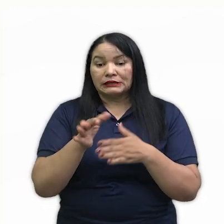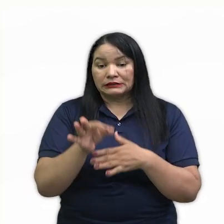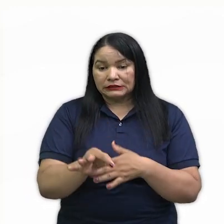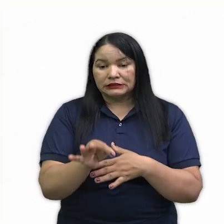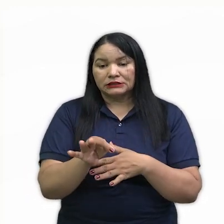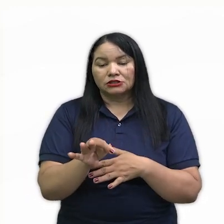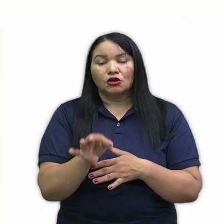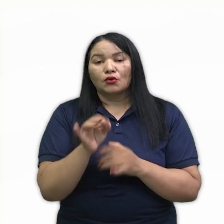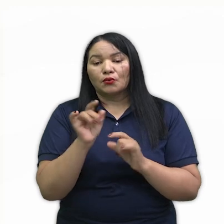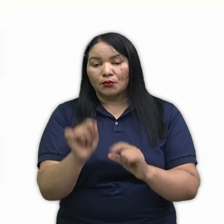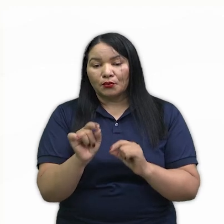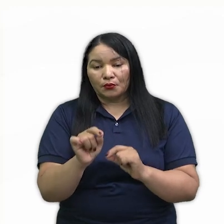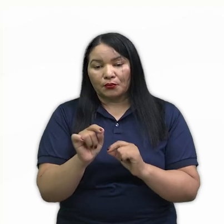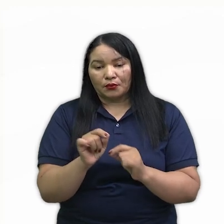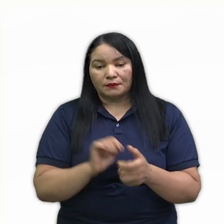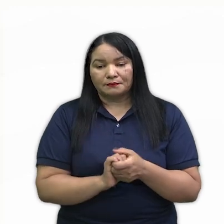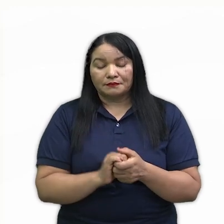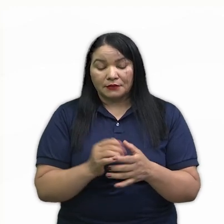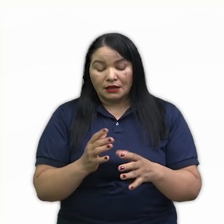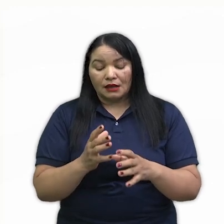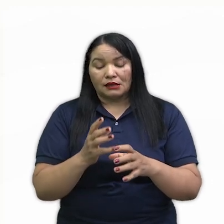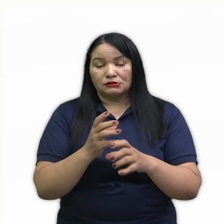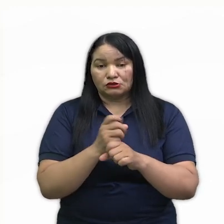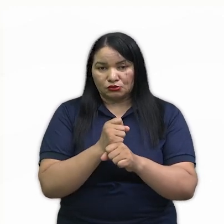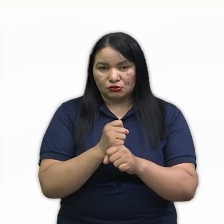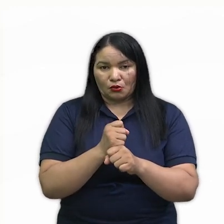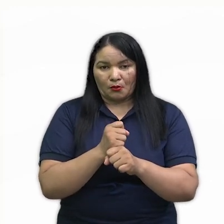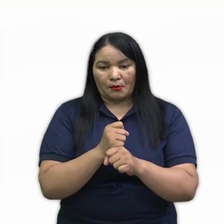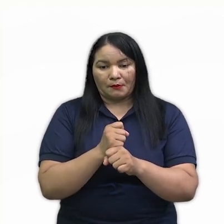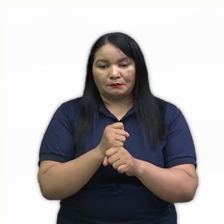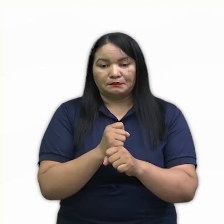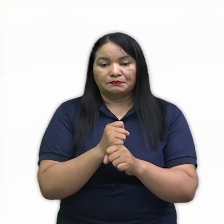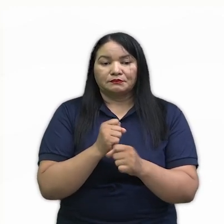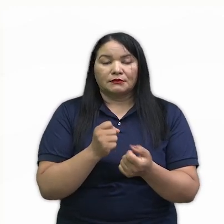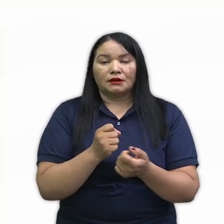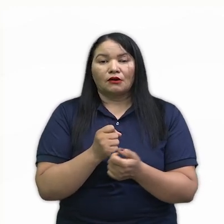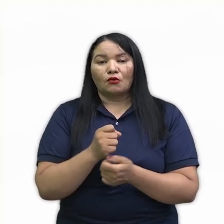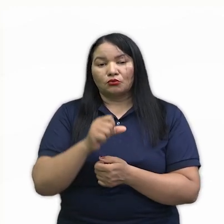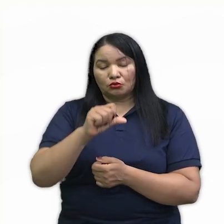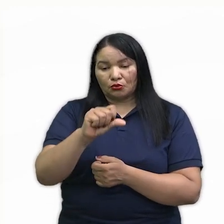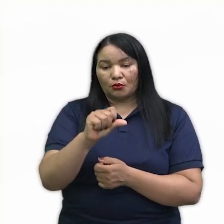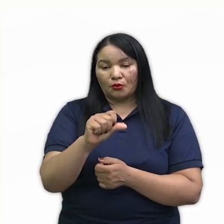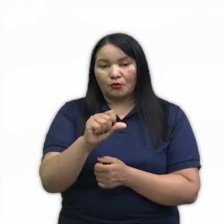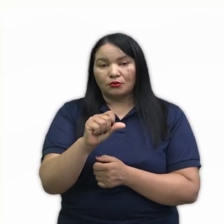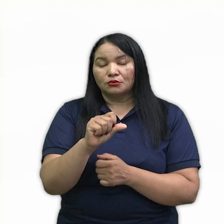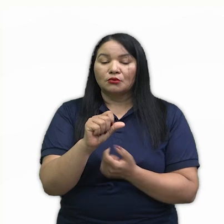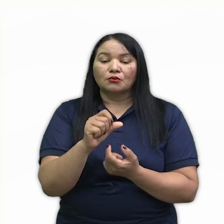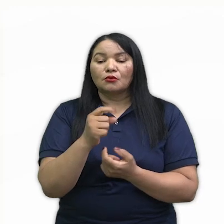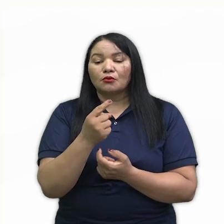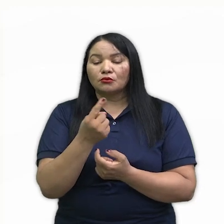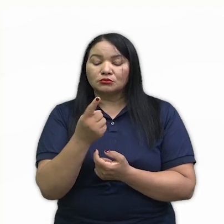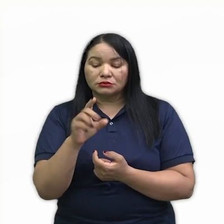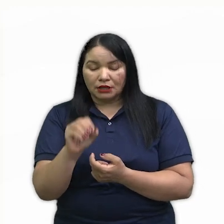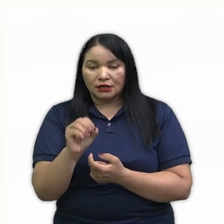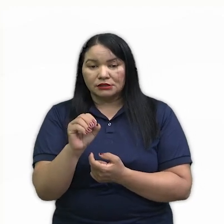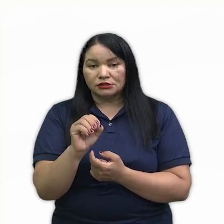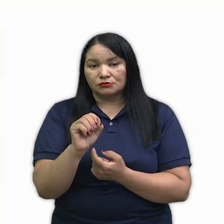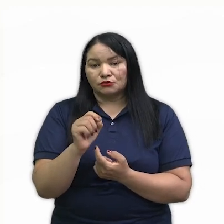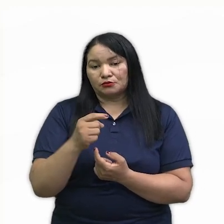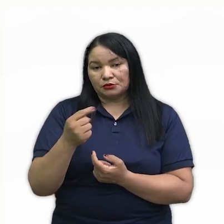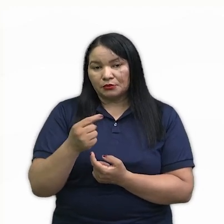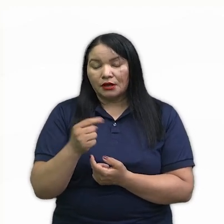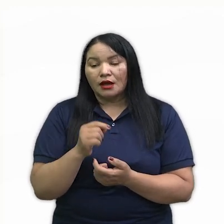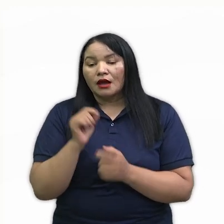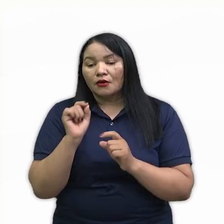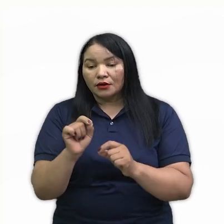lá, a soma do nono termo com o 11º termo é igual ao